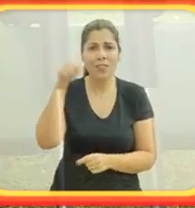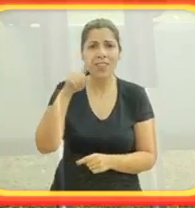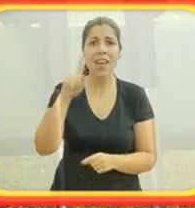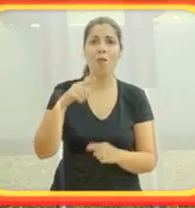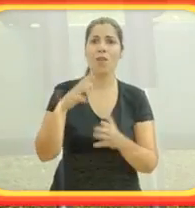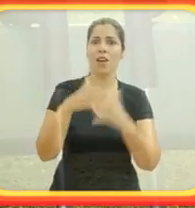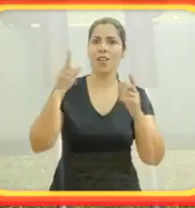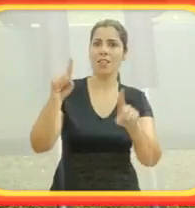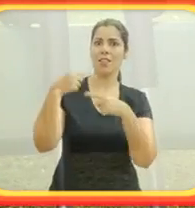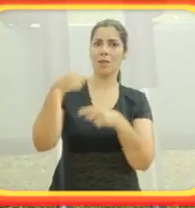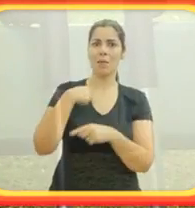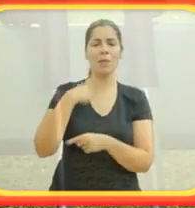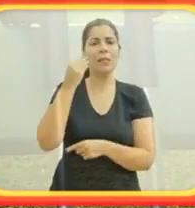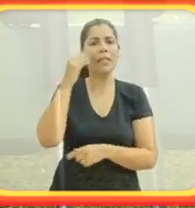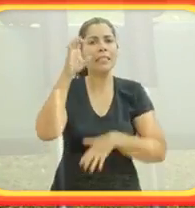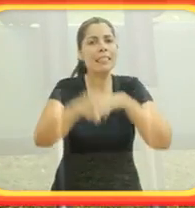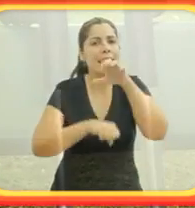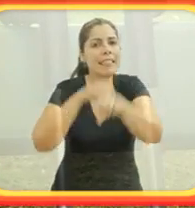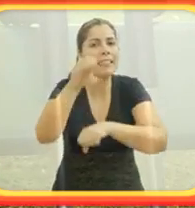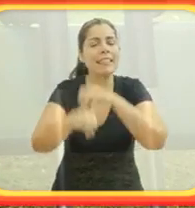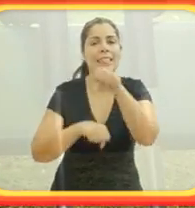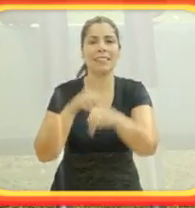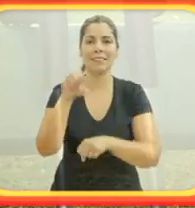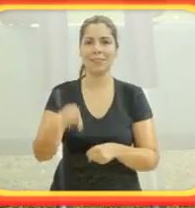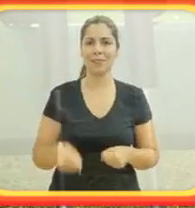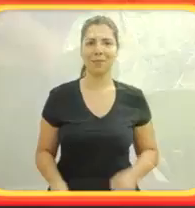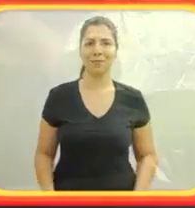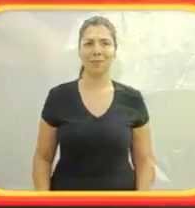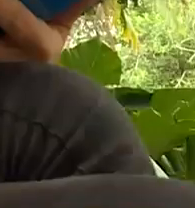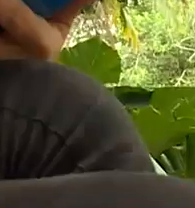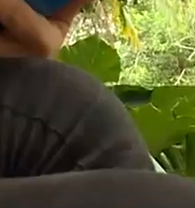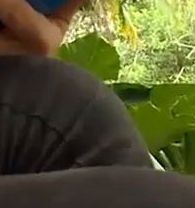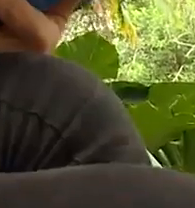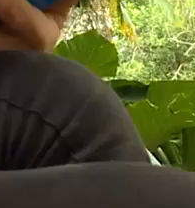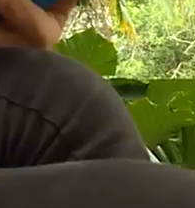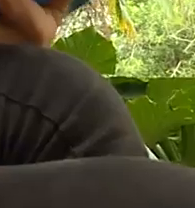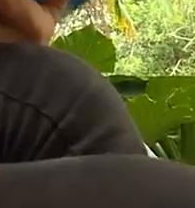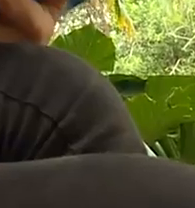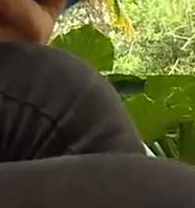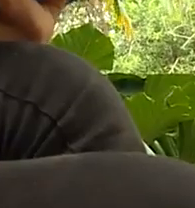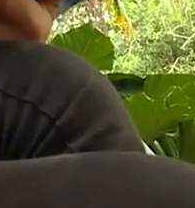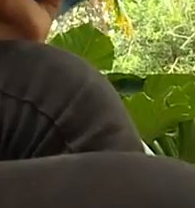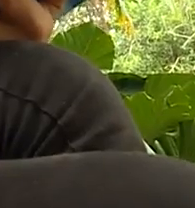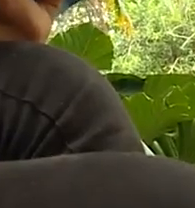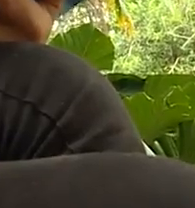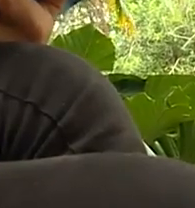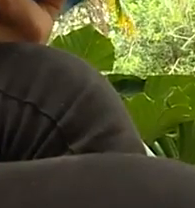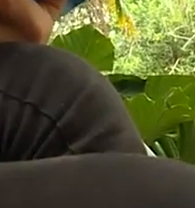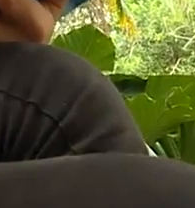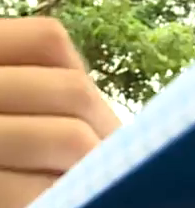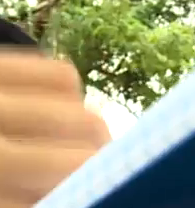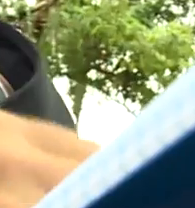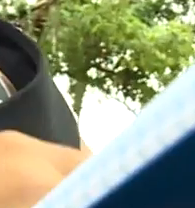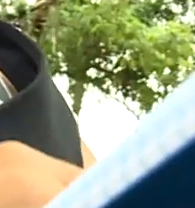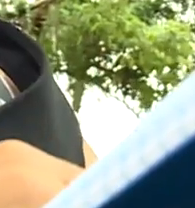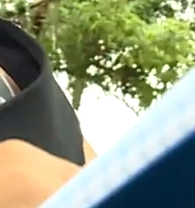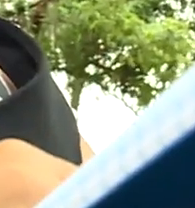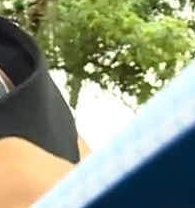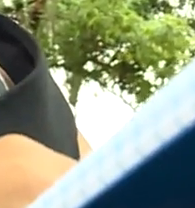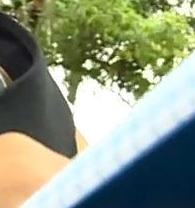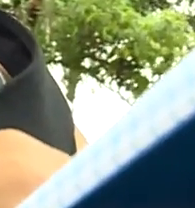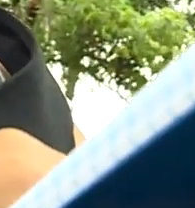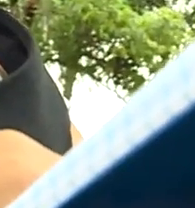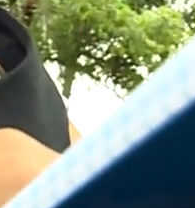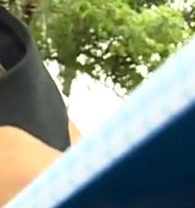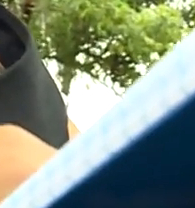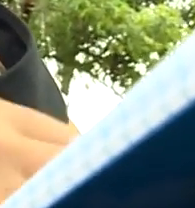para conhecer realidades que eu ainda não conhecia. Eu acho que esse era o grande desafio que eu sempre busquei. Sentada no banco, Jéssica escreve em um caderno na cor